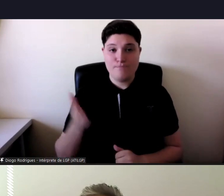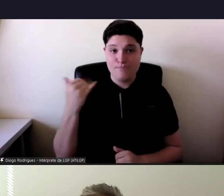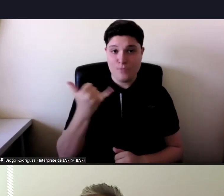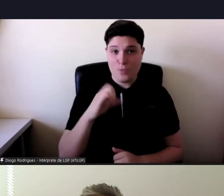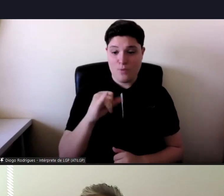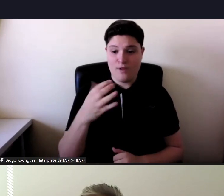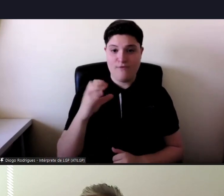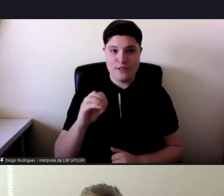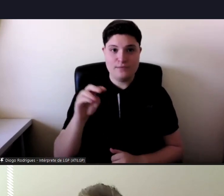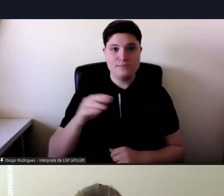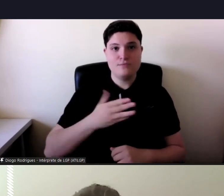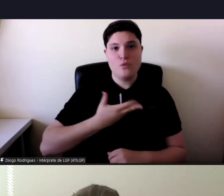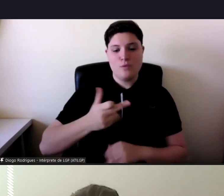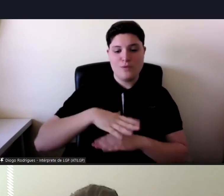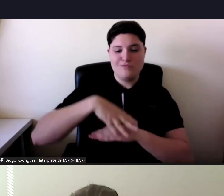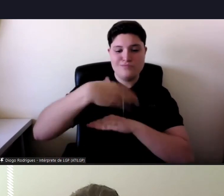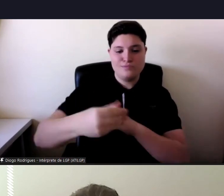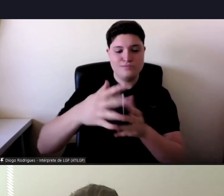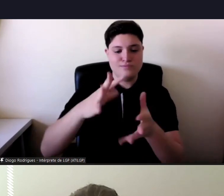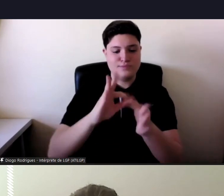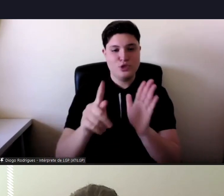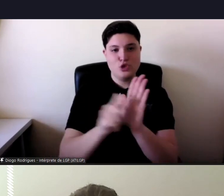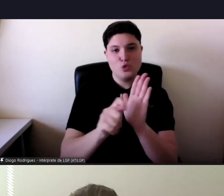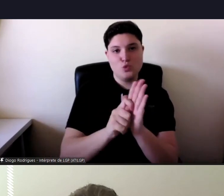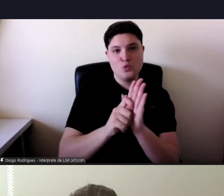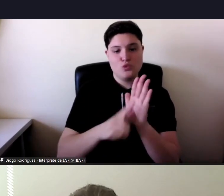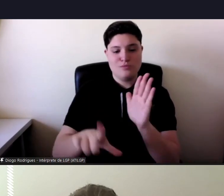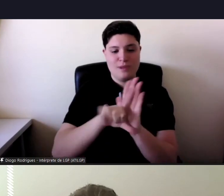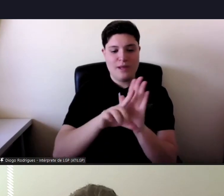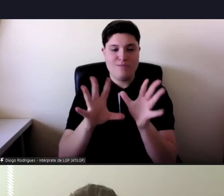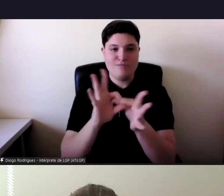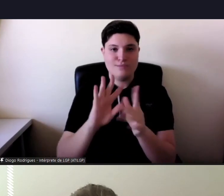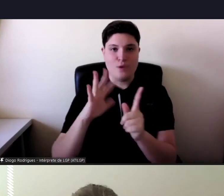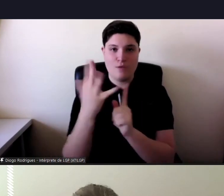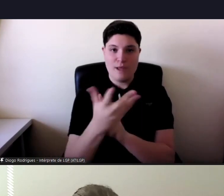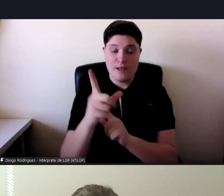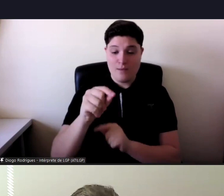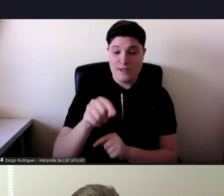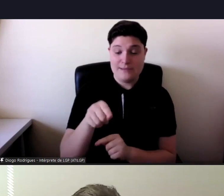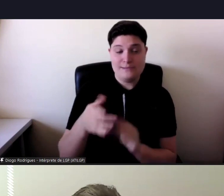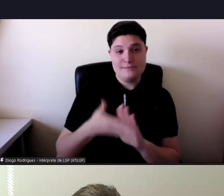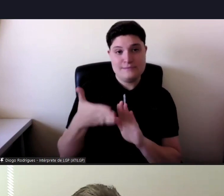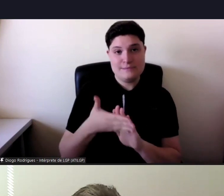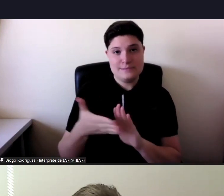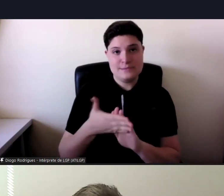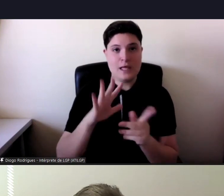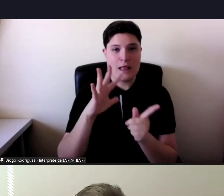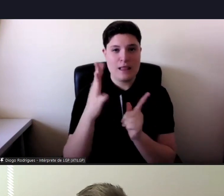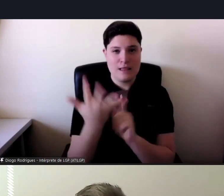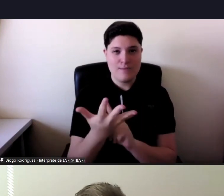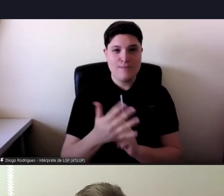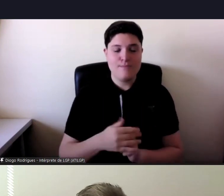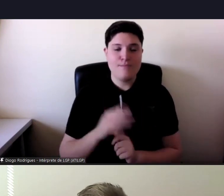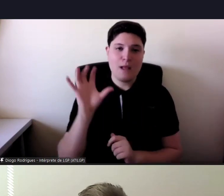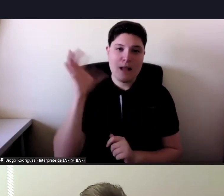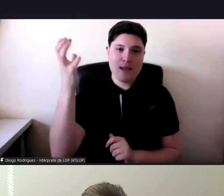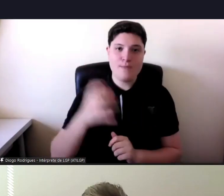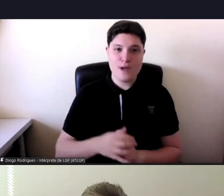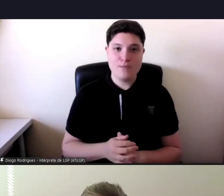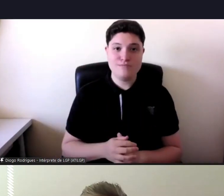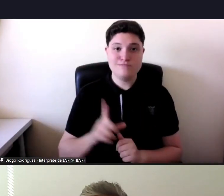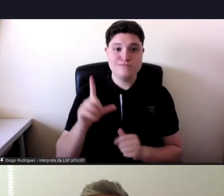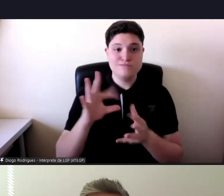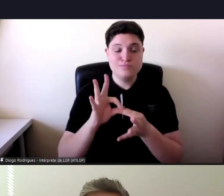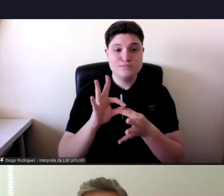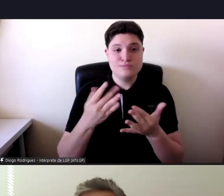Estatuto Legal do Clima e as Raízes Estruturais da Emergência Climática, com base no quadro atual da abordagem da preocupação